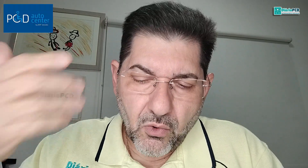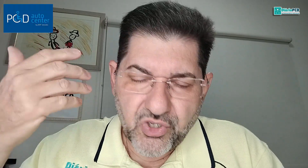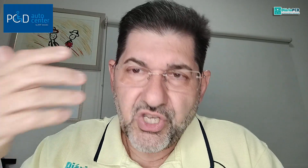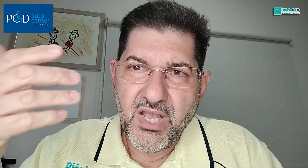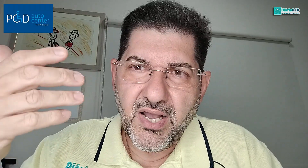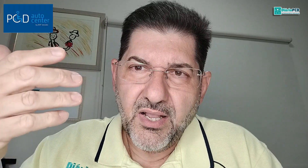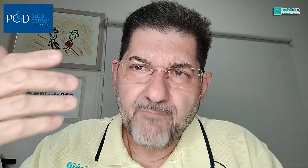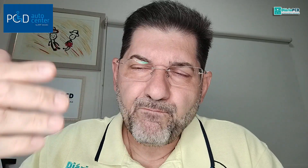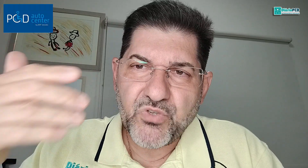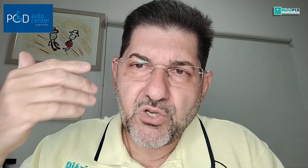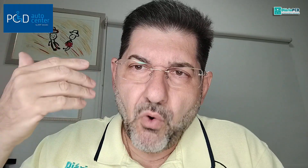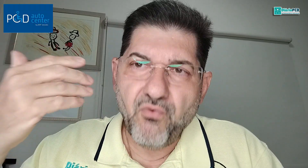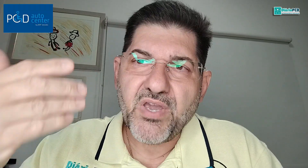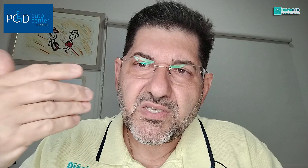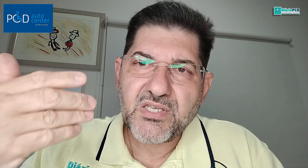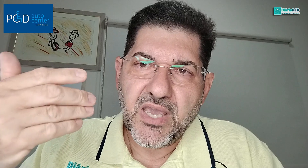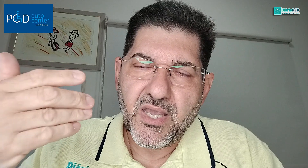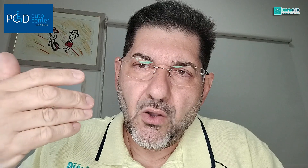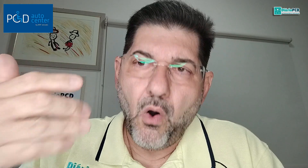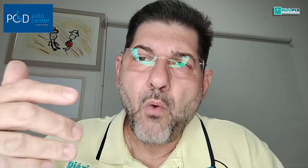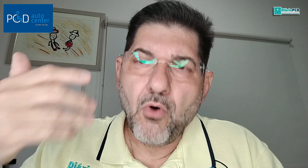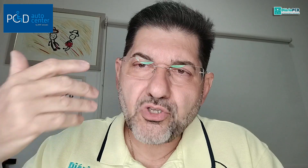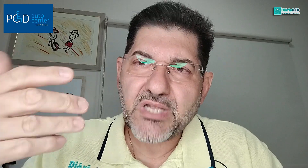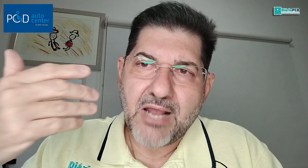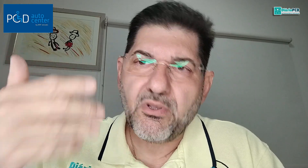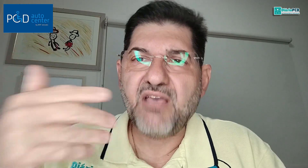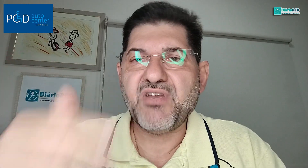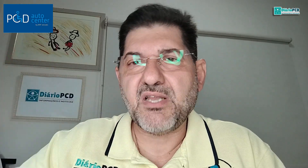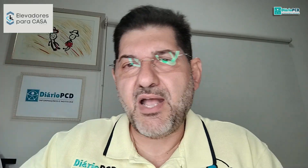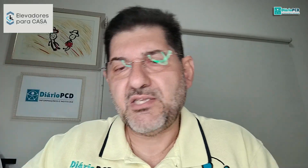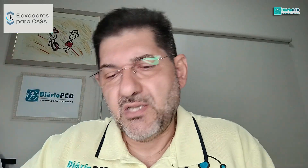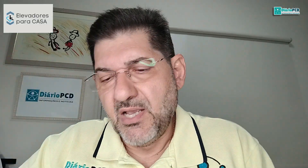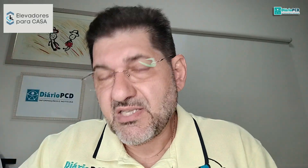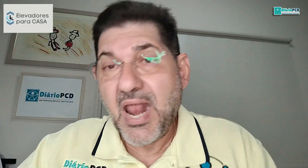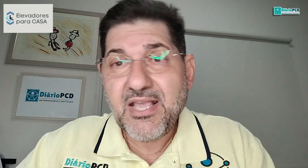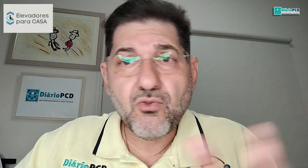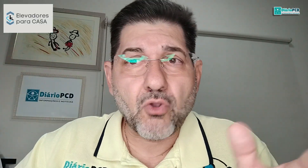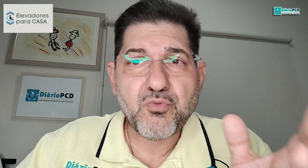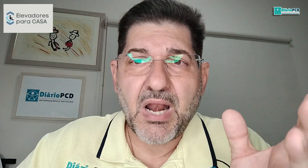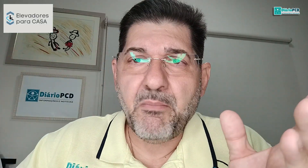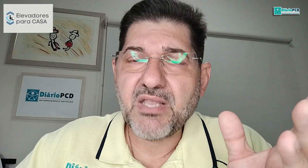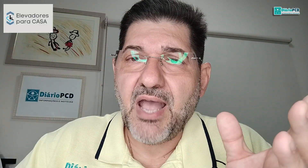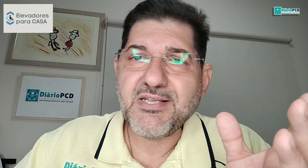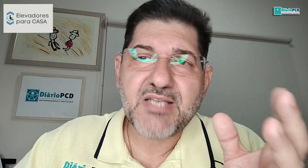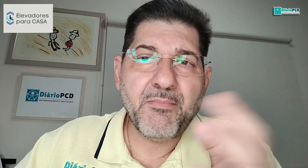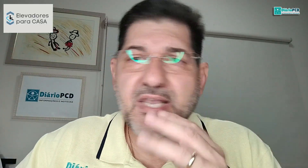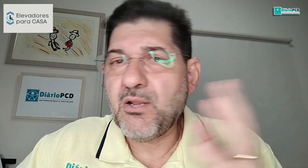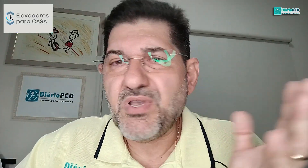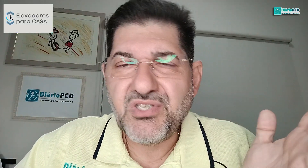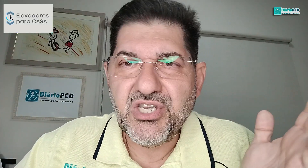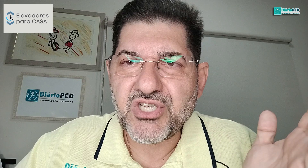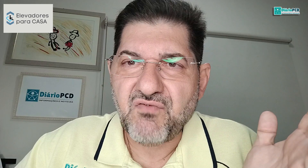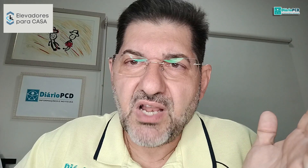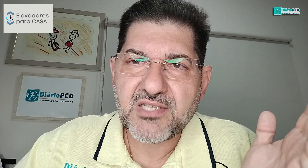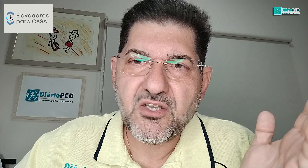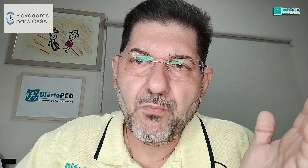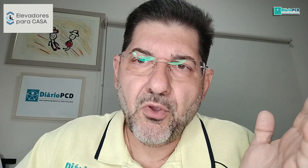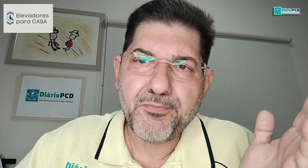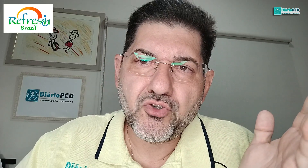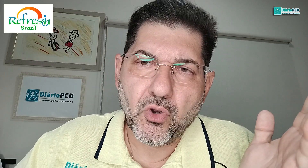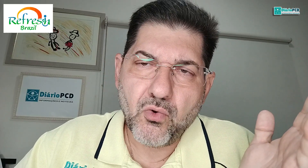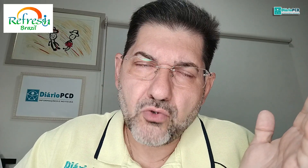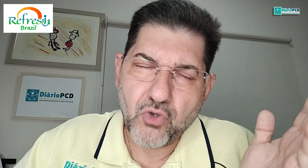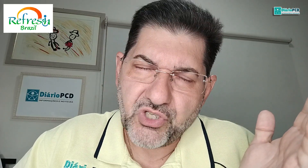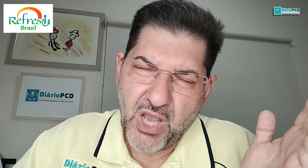alguém consiga te convencer ou mostrar o que é verdade. Será que todos os parlamentares sabem que não existe